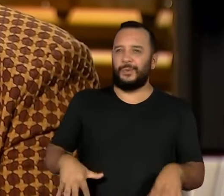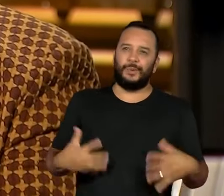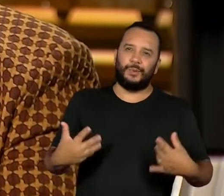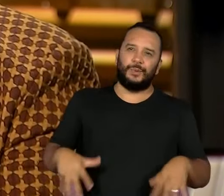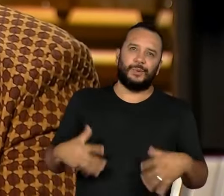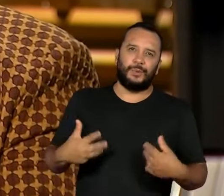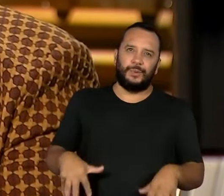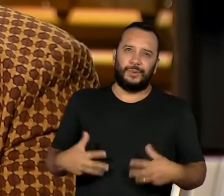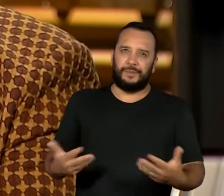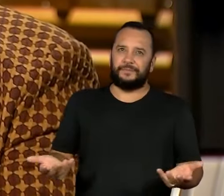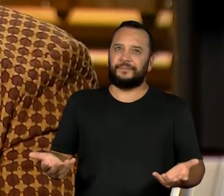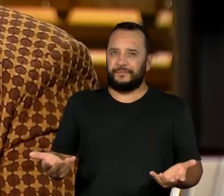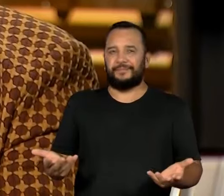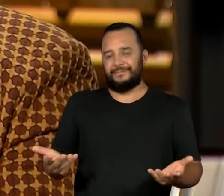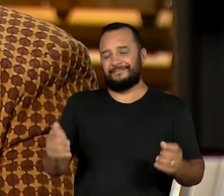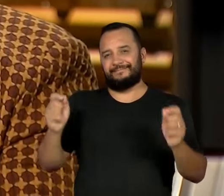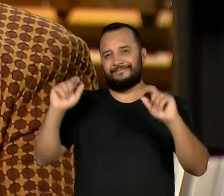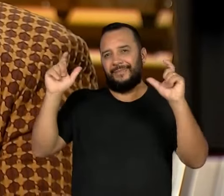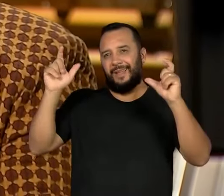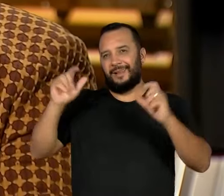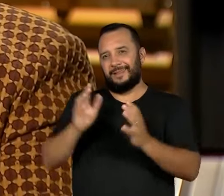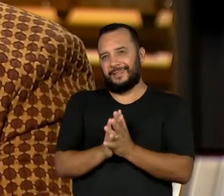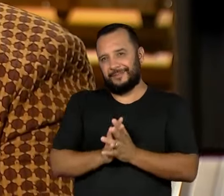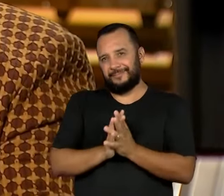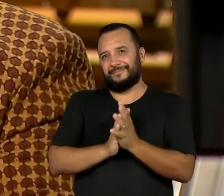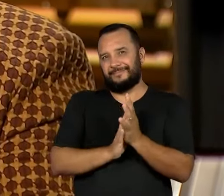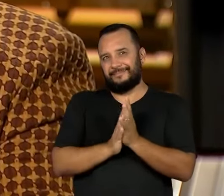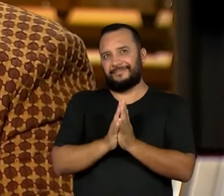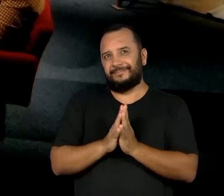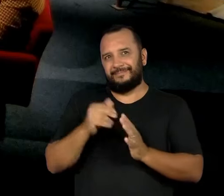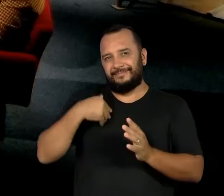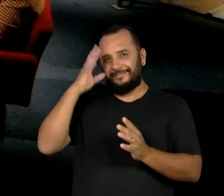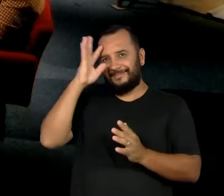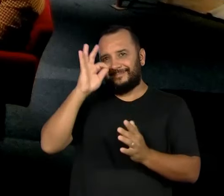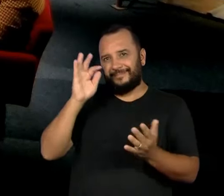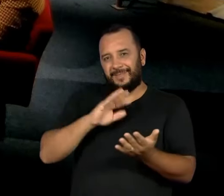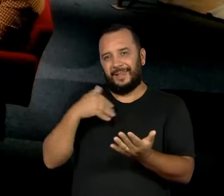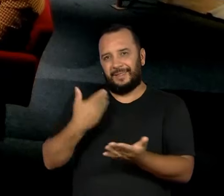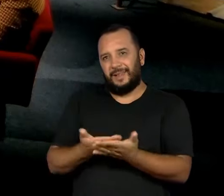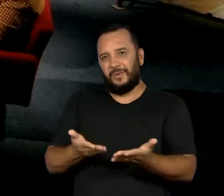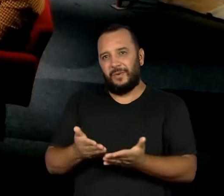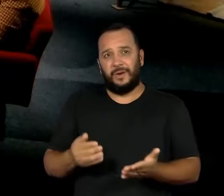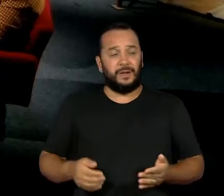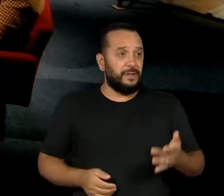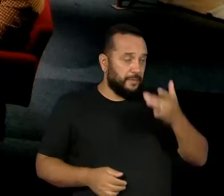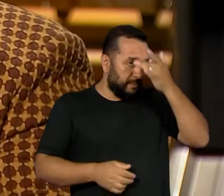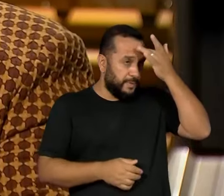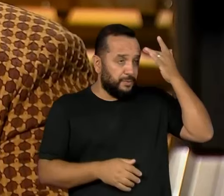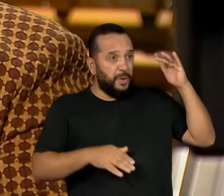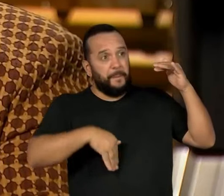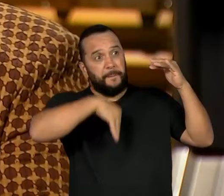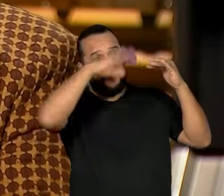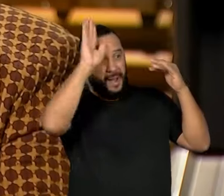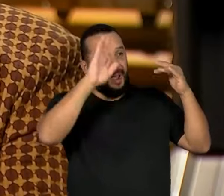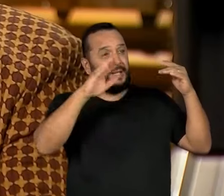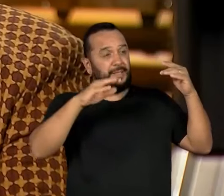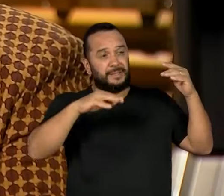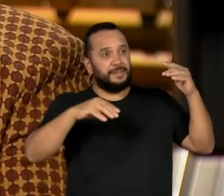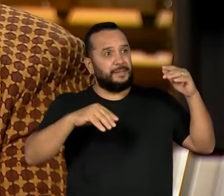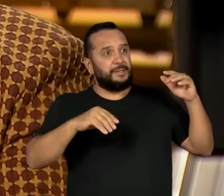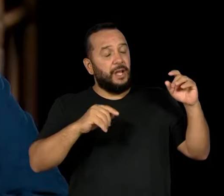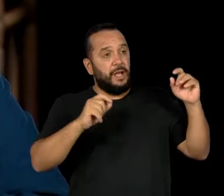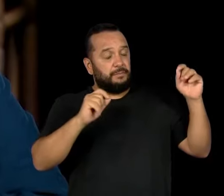fora da realidade assim eu não entendo até agora que país tem o público mais descontrolado mais descontrolado agora